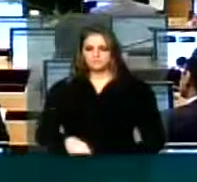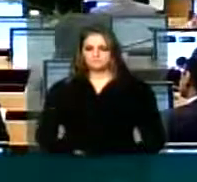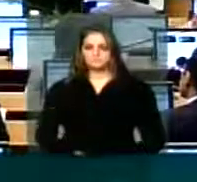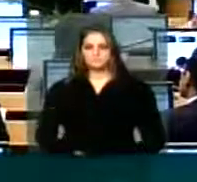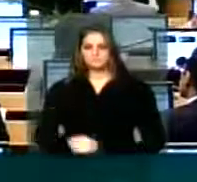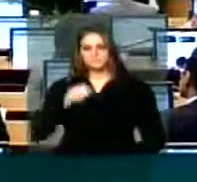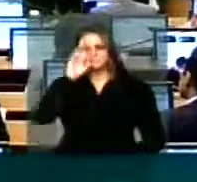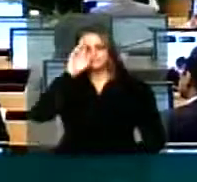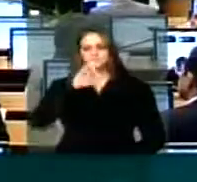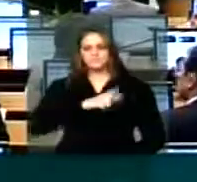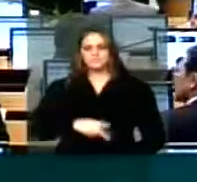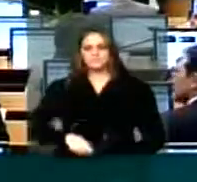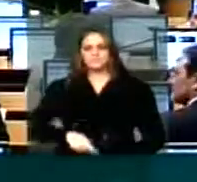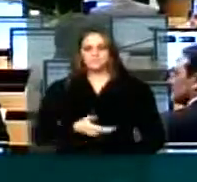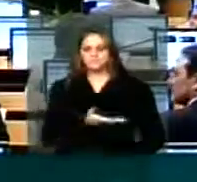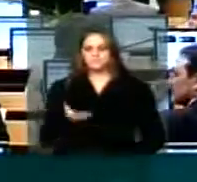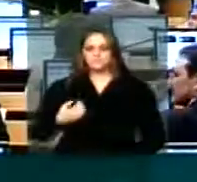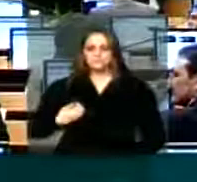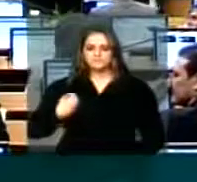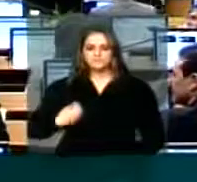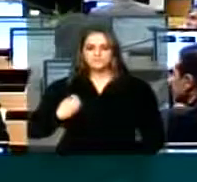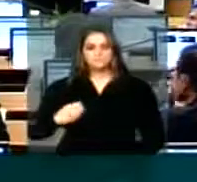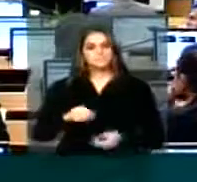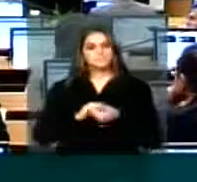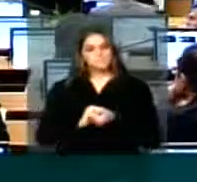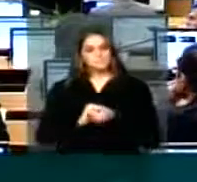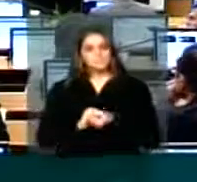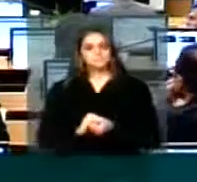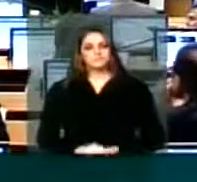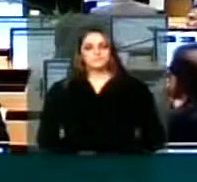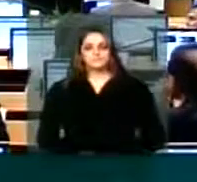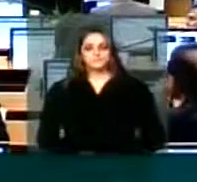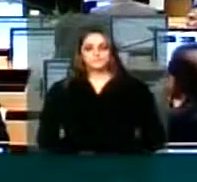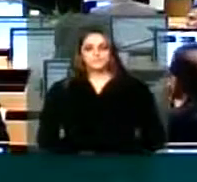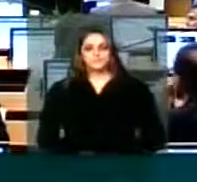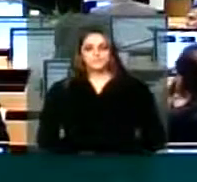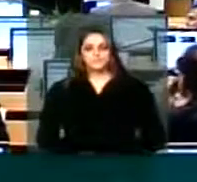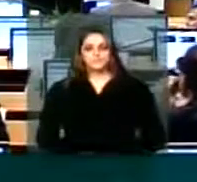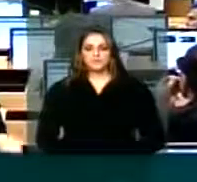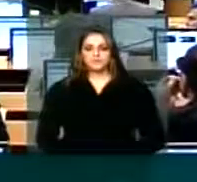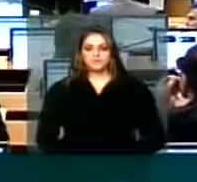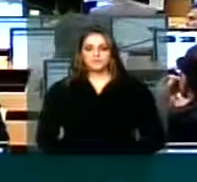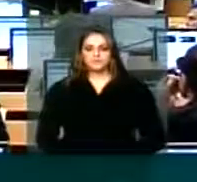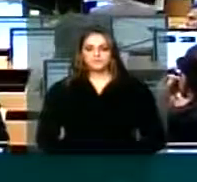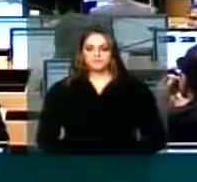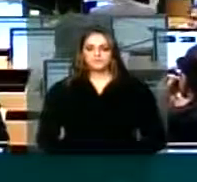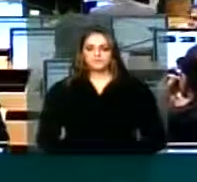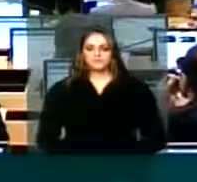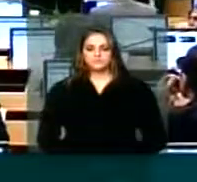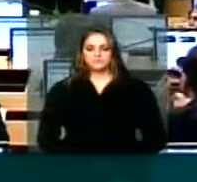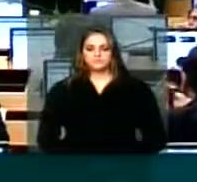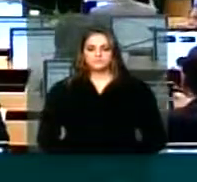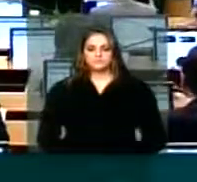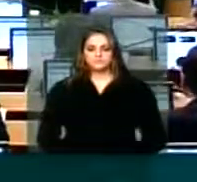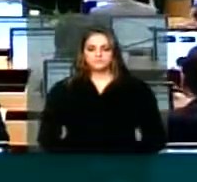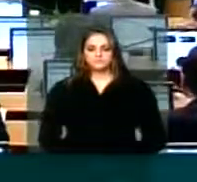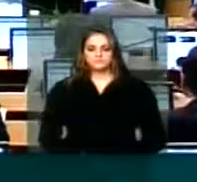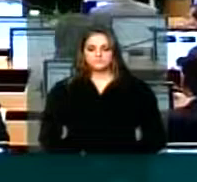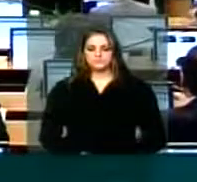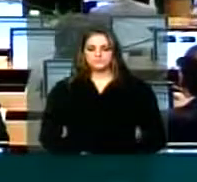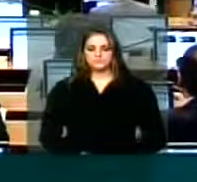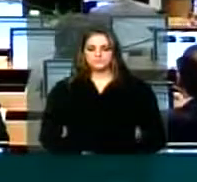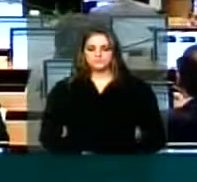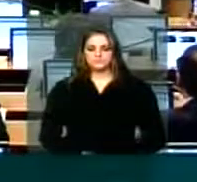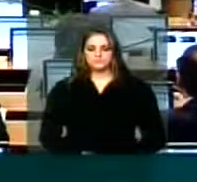presidente Deputado Hugo Motta se o relator sem o presidente Deputado Eduardo Cunha primeiro presidente